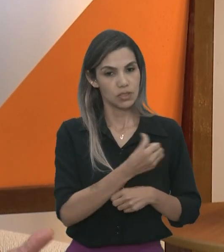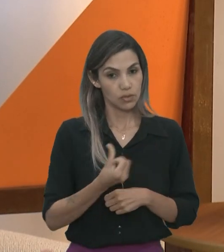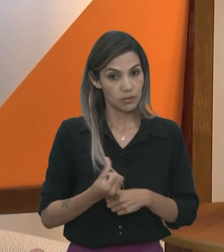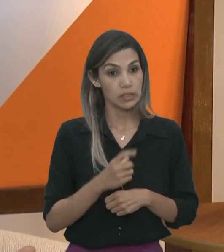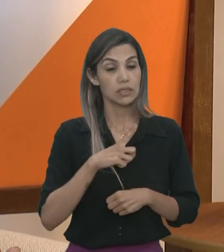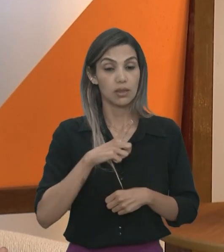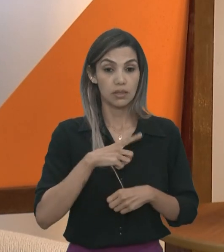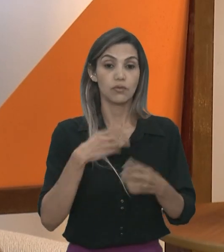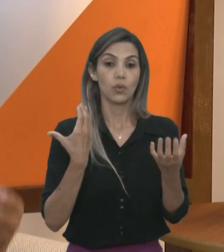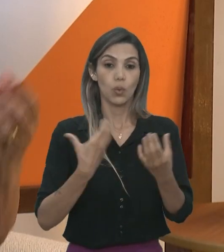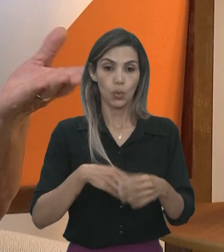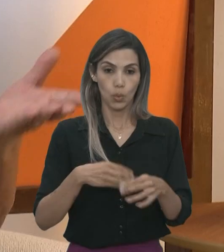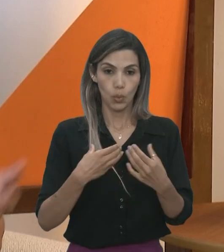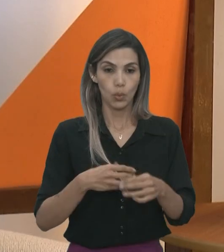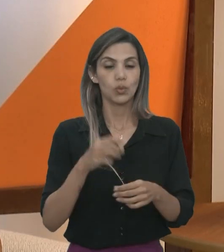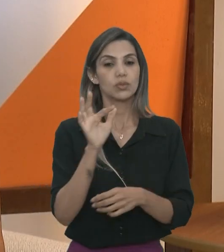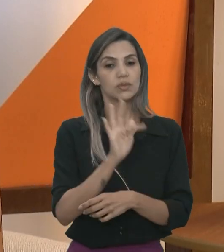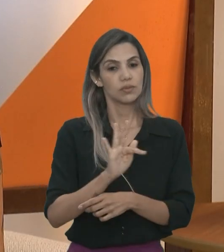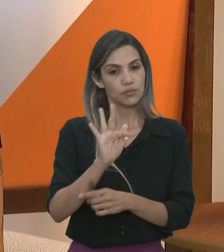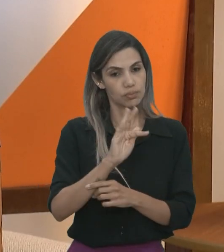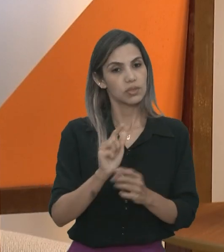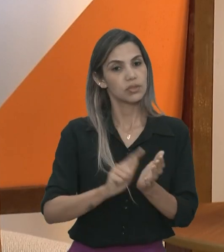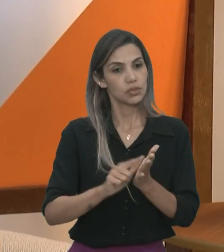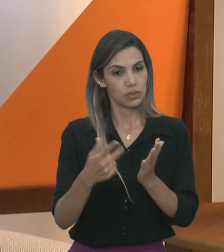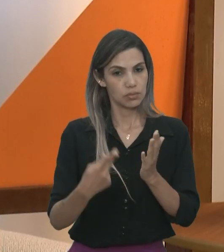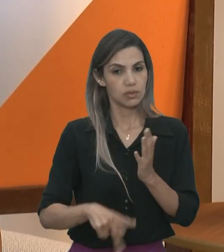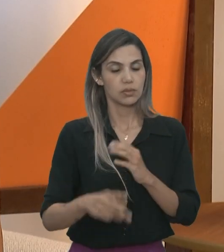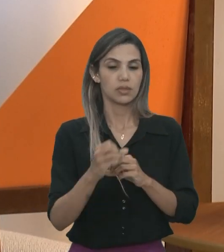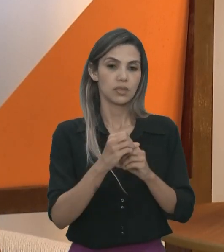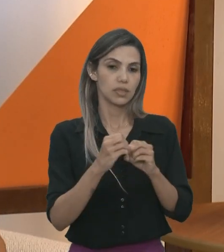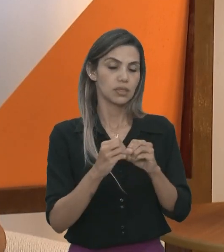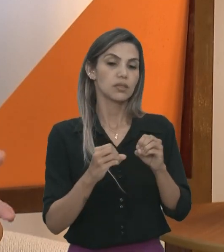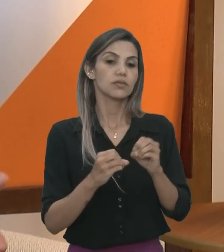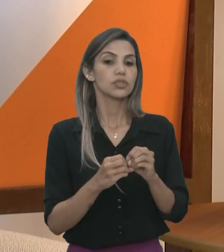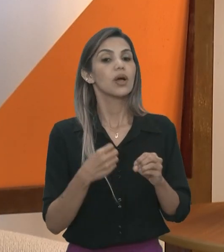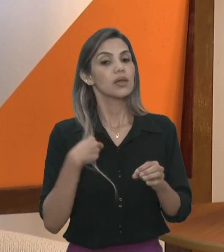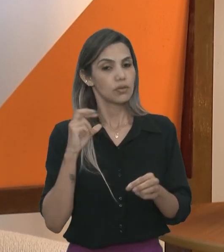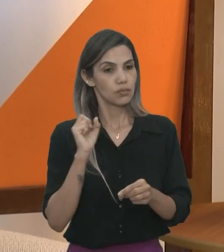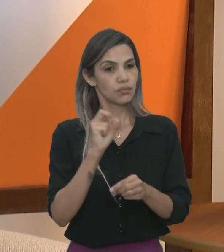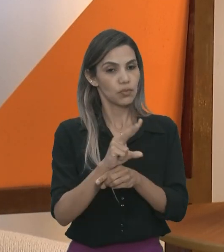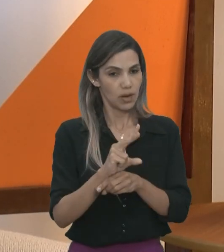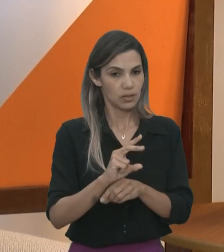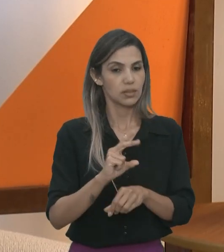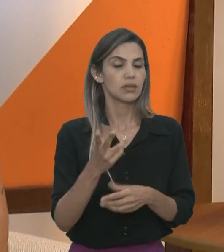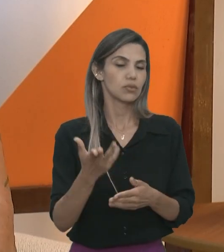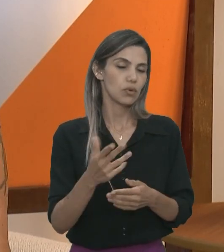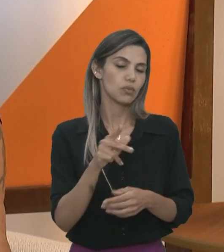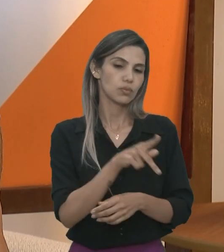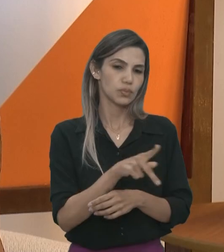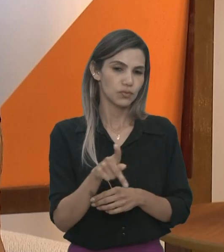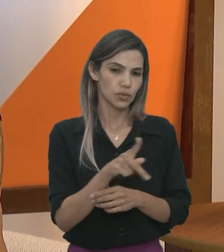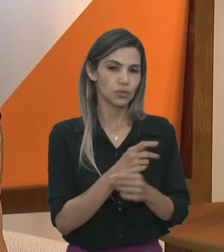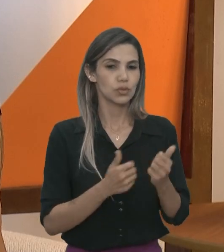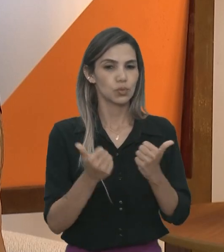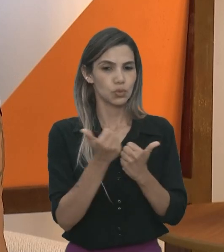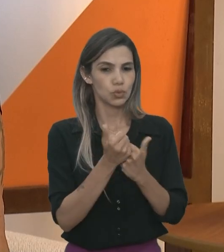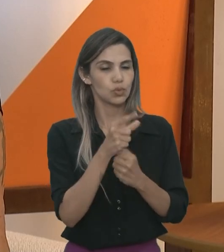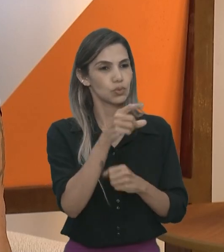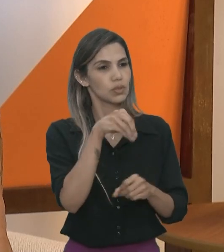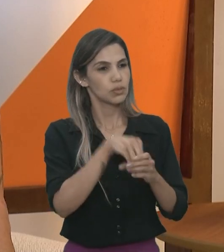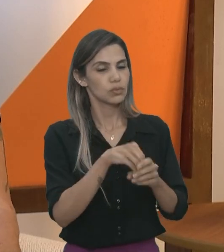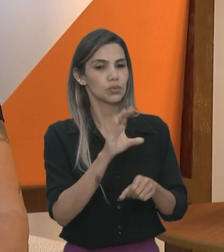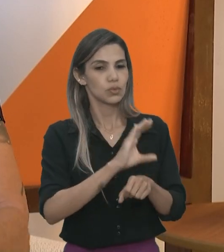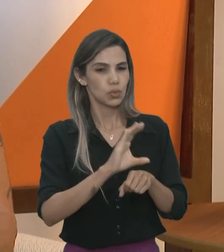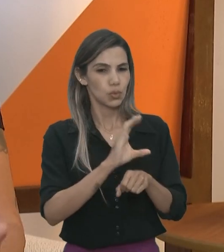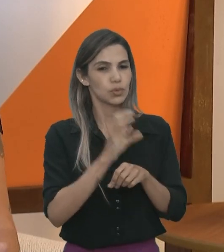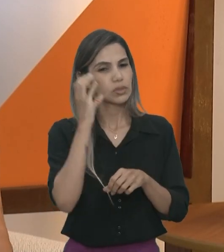um concurso na Faculdade de Jornalismo aqui, no departamento. Então, eu entrei como professora substituta no curso de rádio e televisão. E